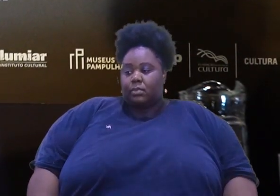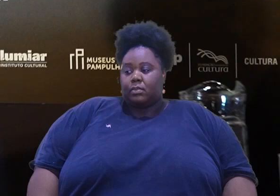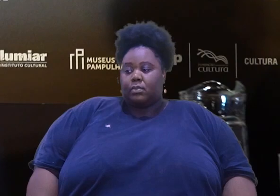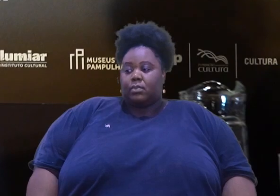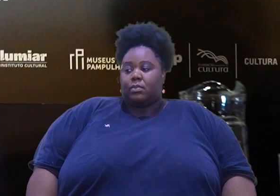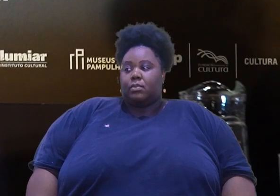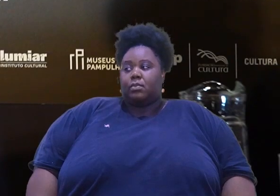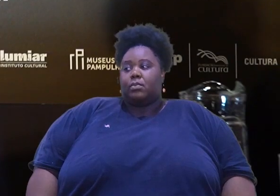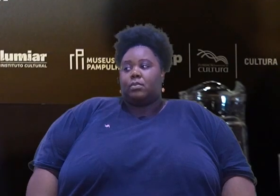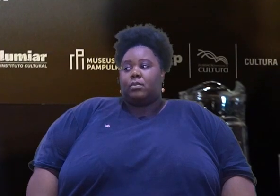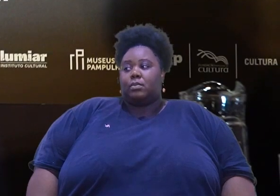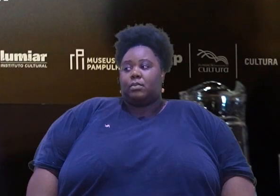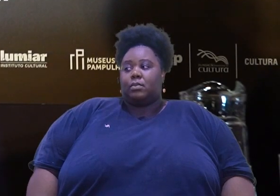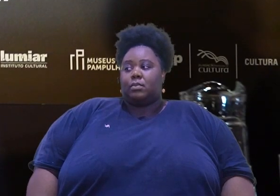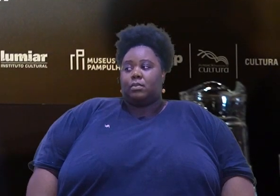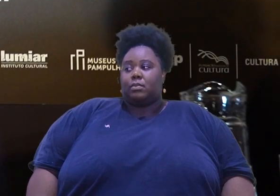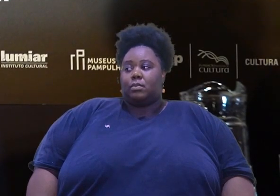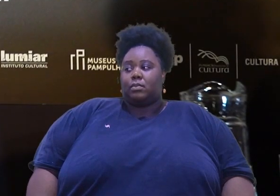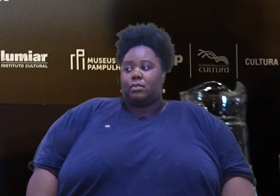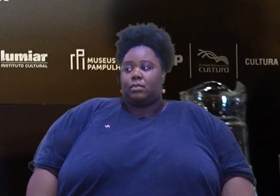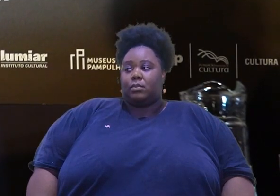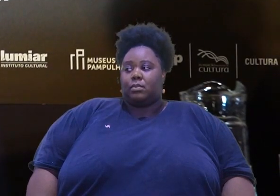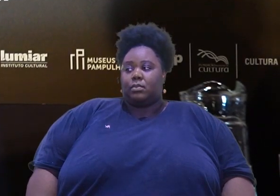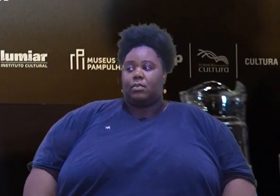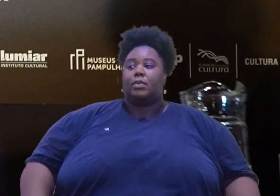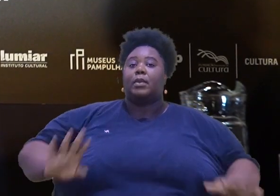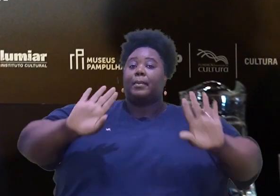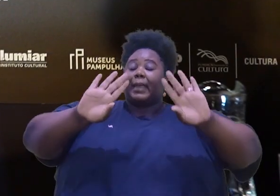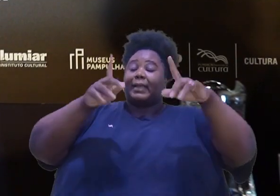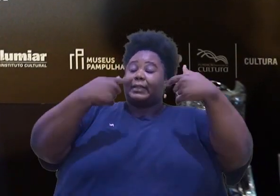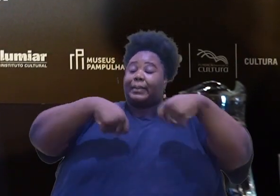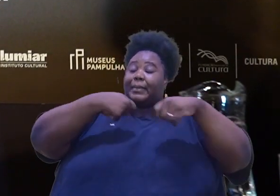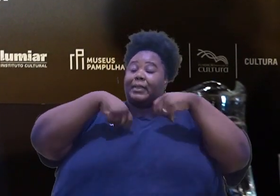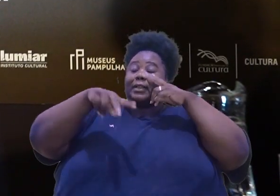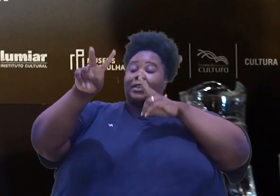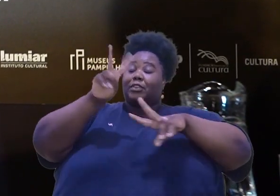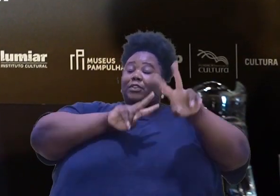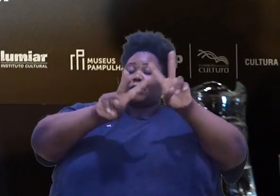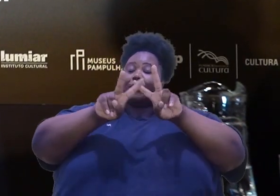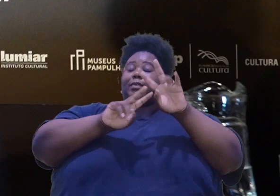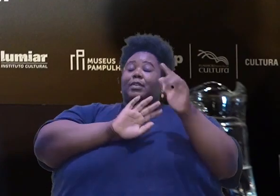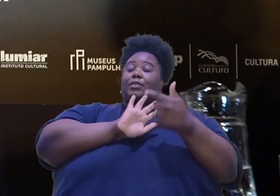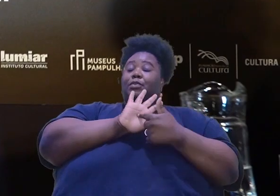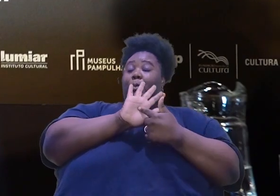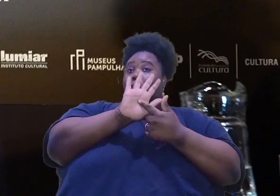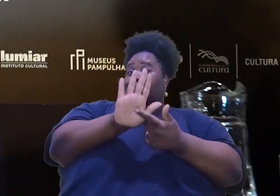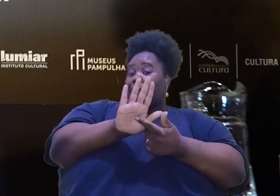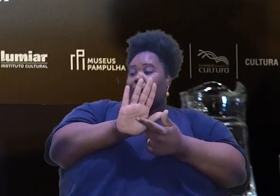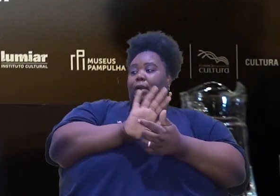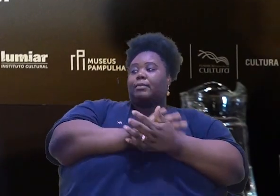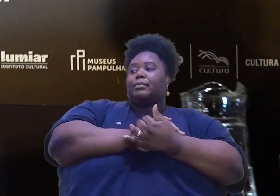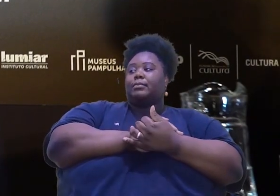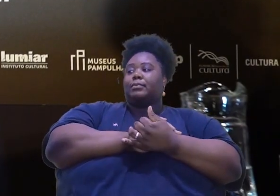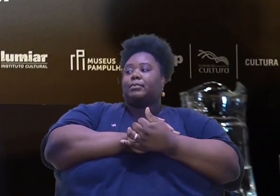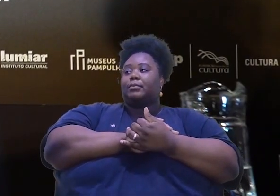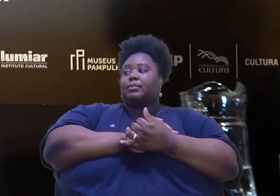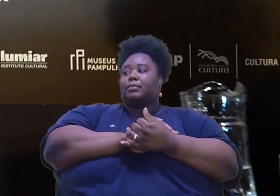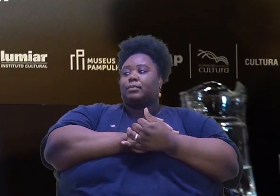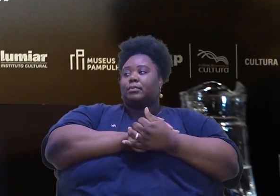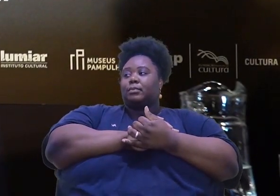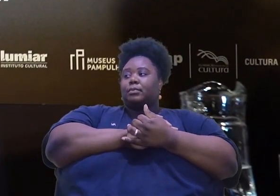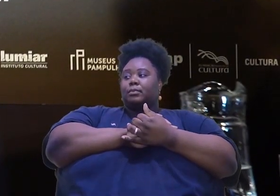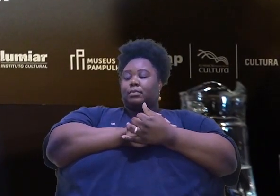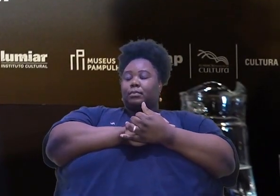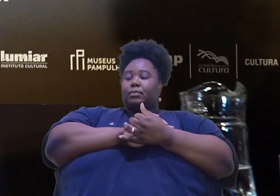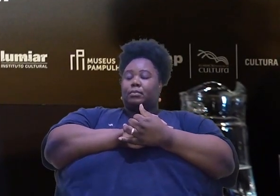carece de visibilização, né, de mostrar que